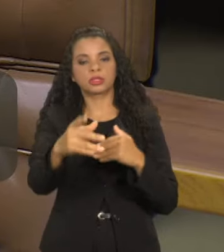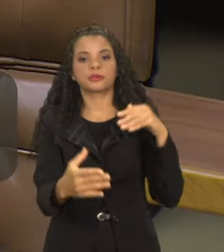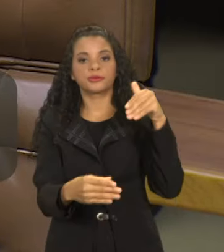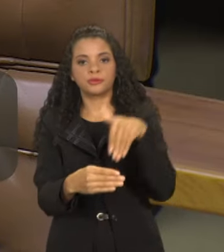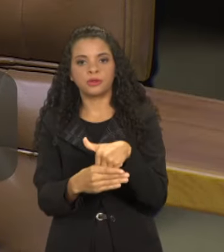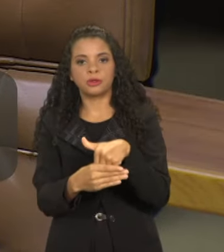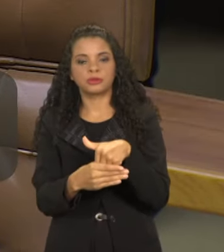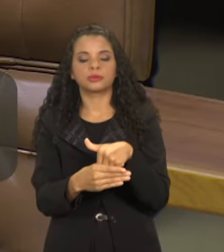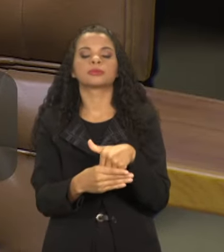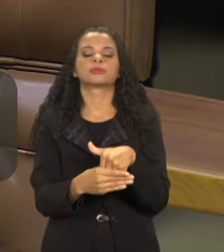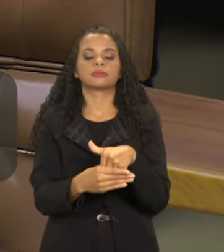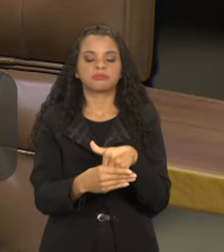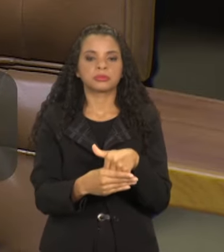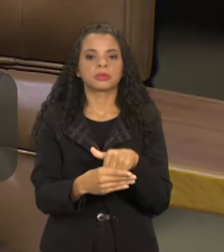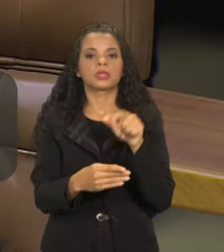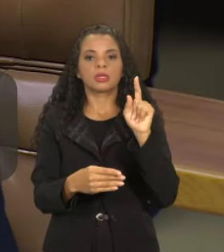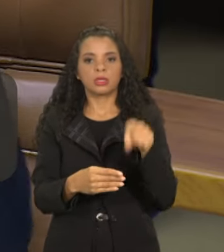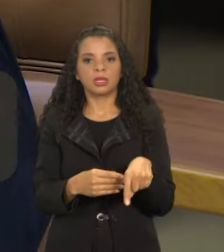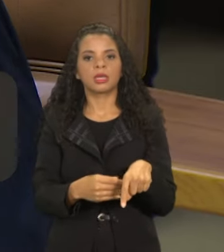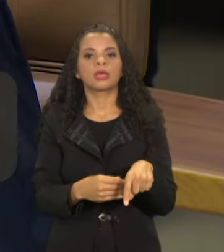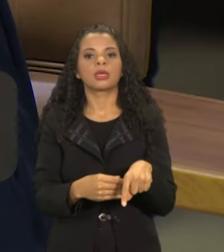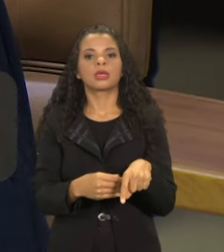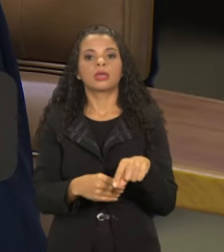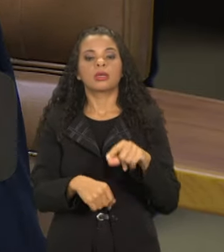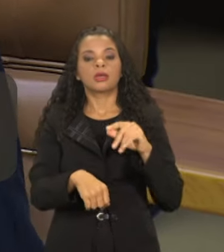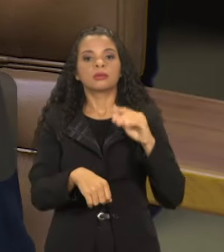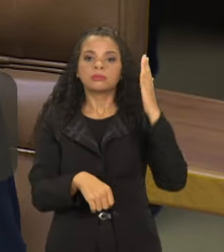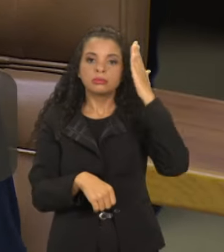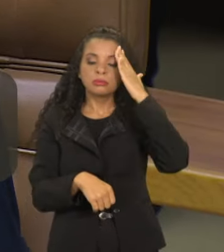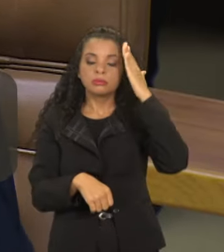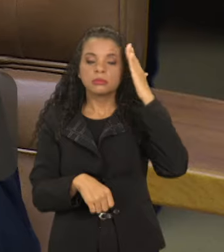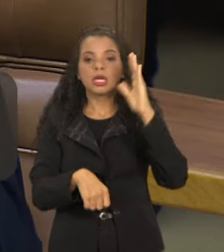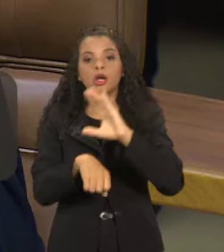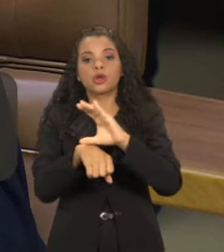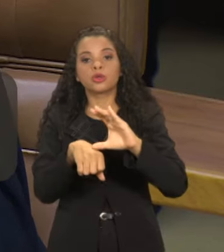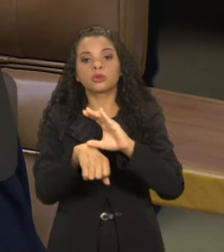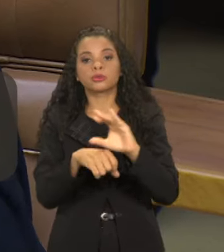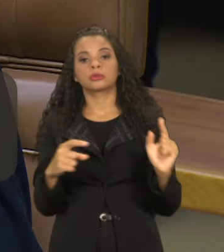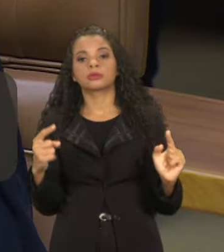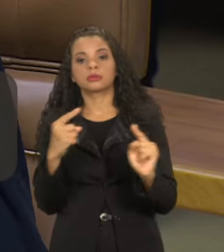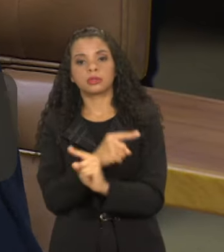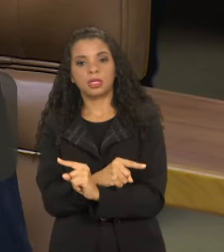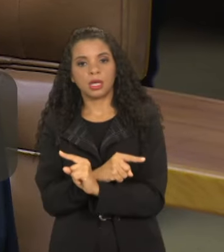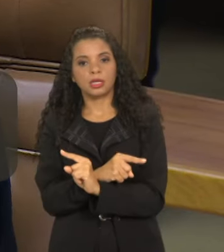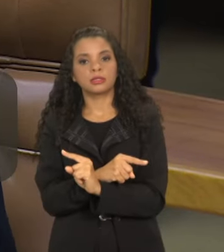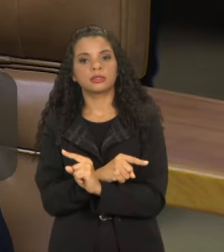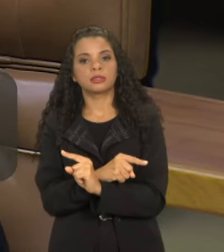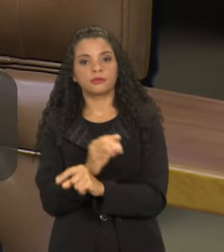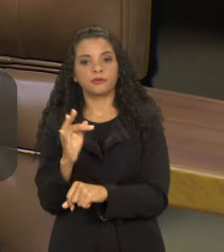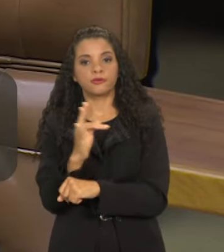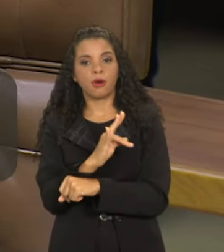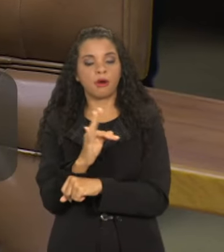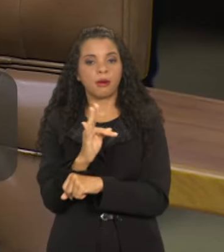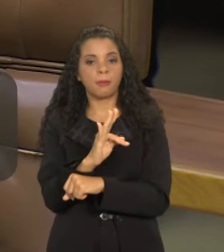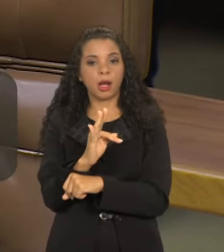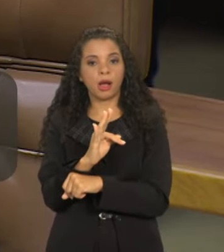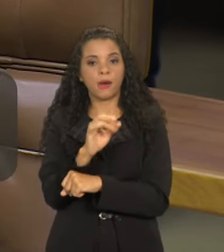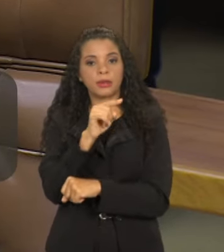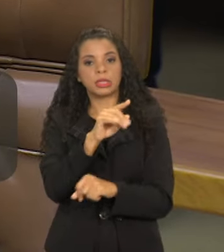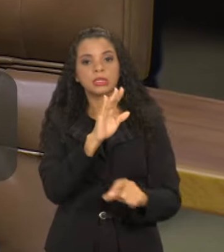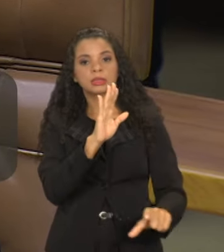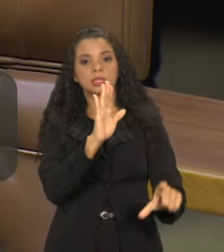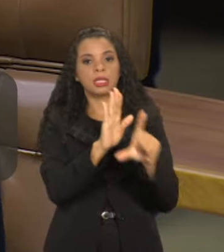reconhecer a inconstitucionalidade formal desta lei, por violar a autonomia dos demais entes